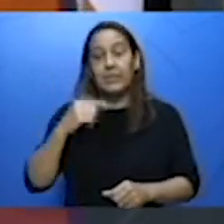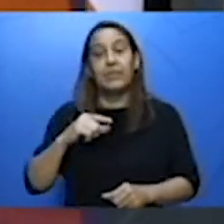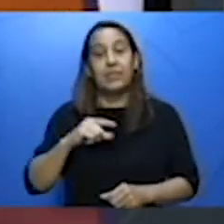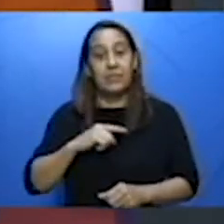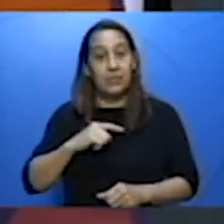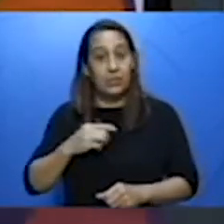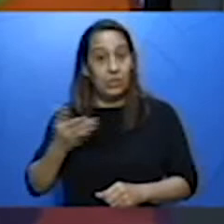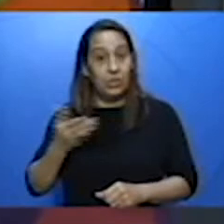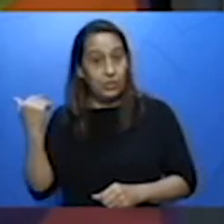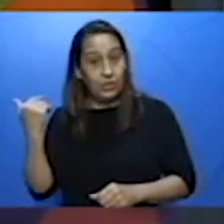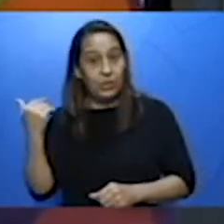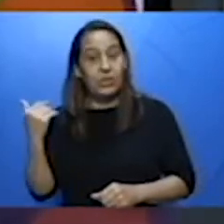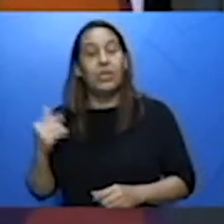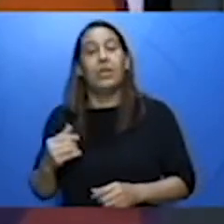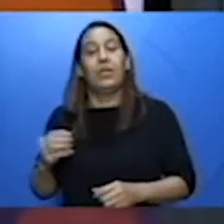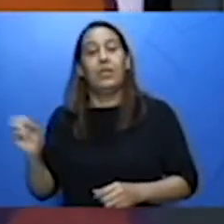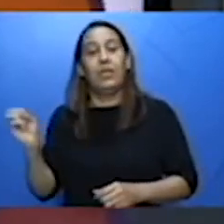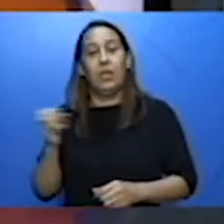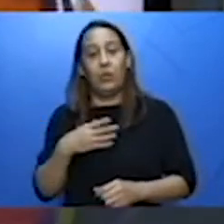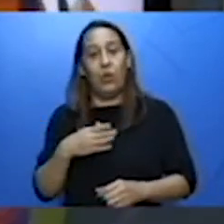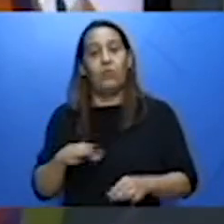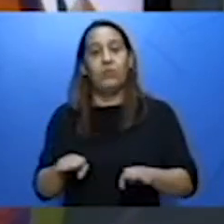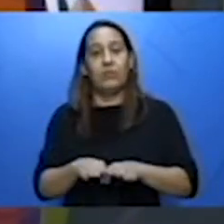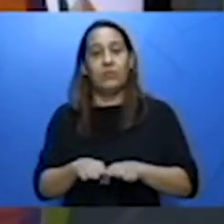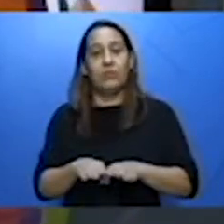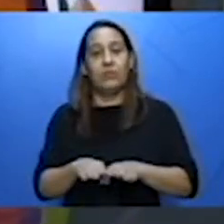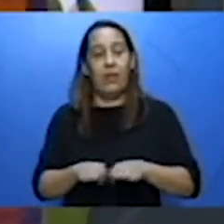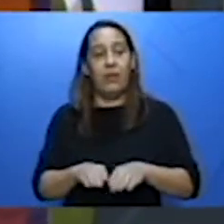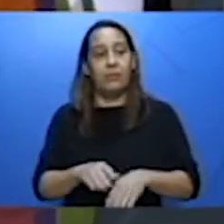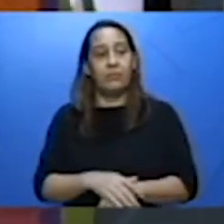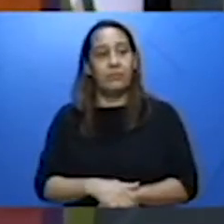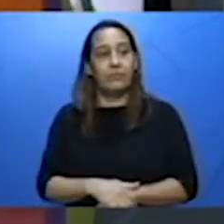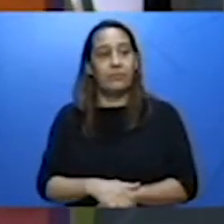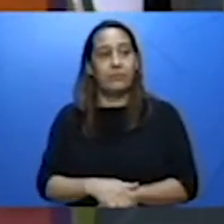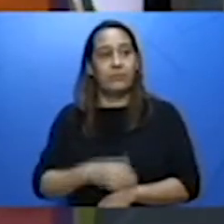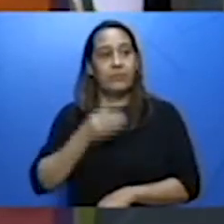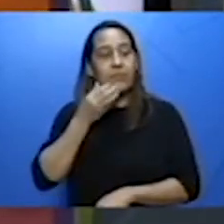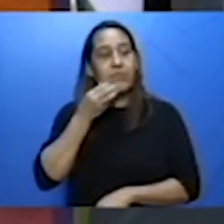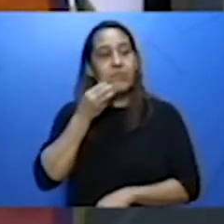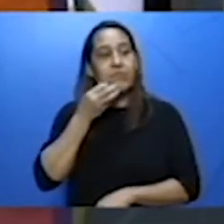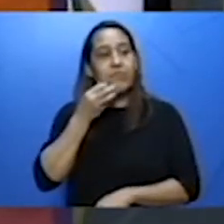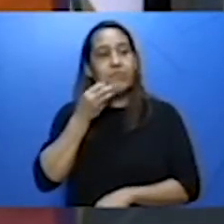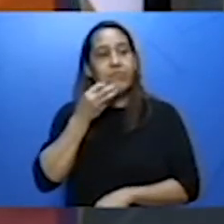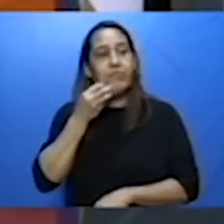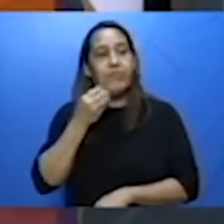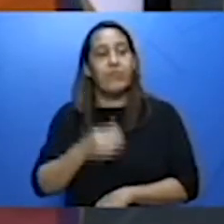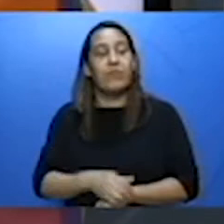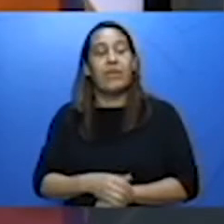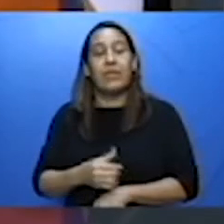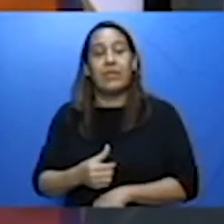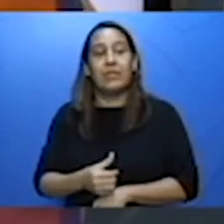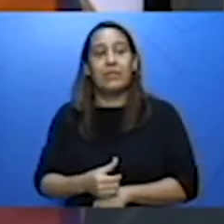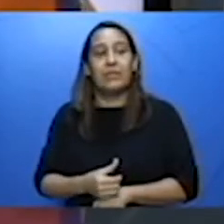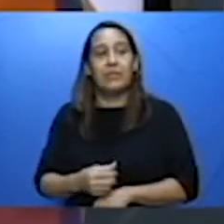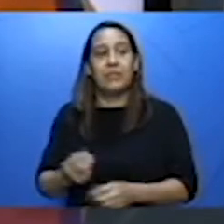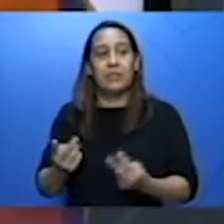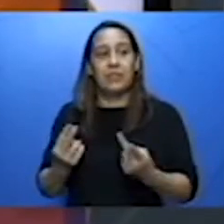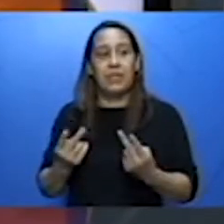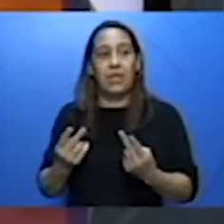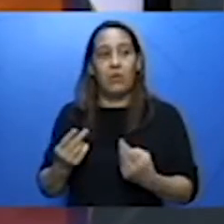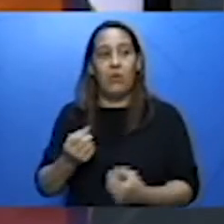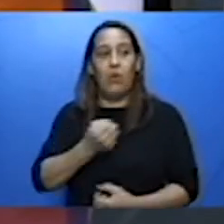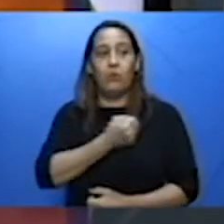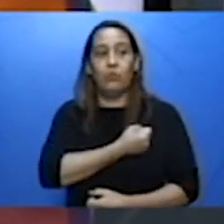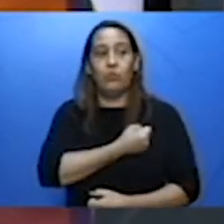as dezenas que já tinham. Vamos somar? 1 mais 5, 6, né? Mais